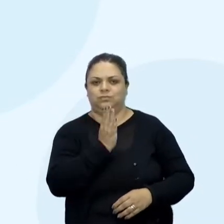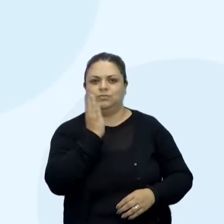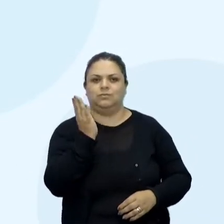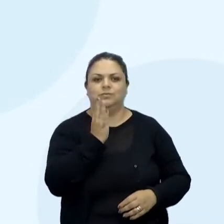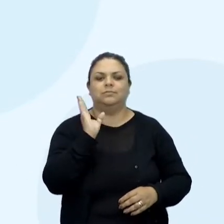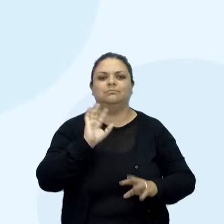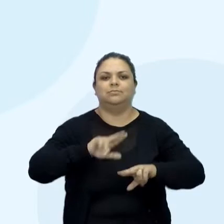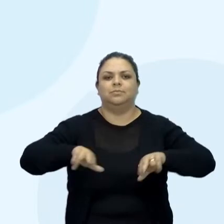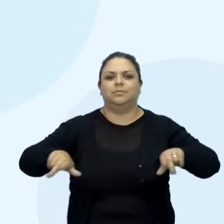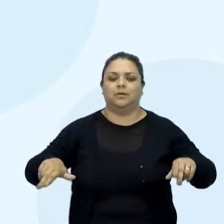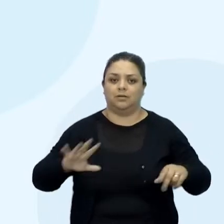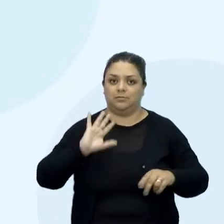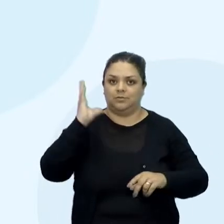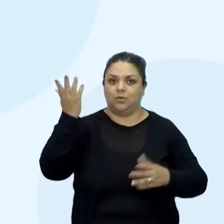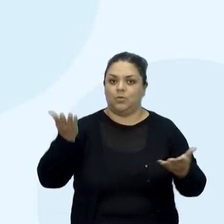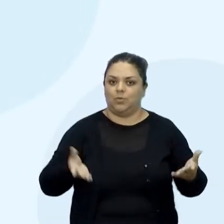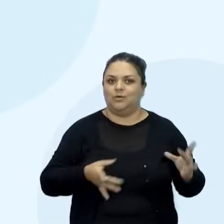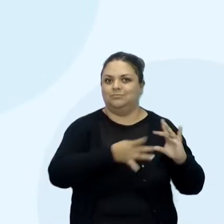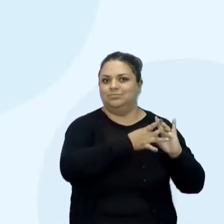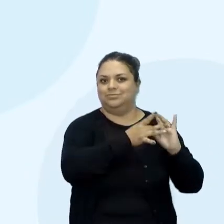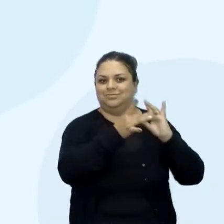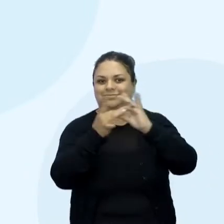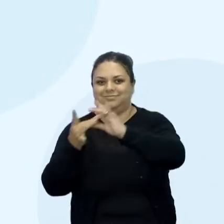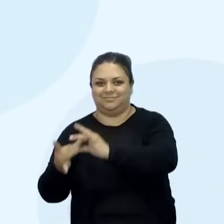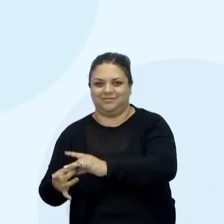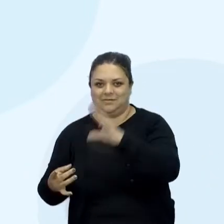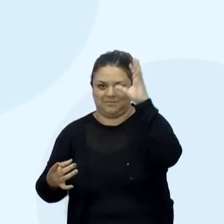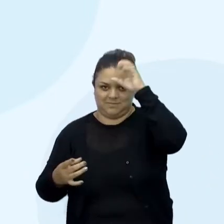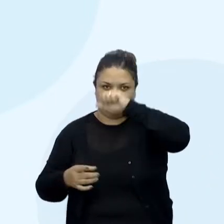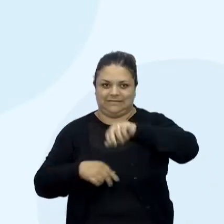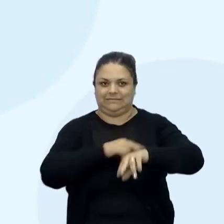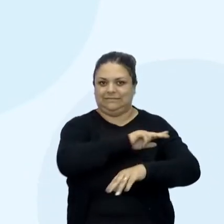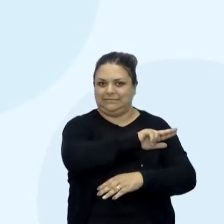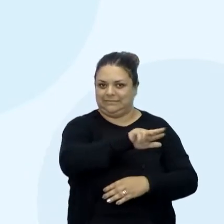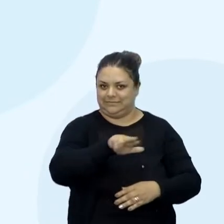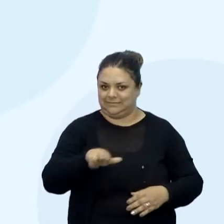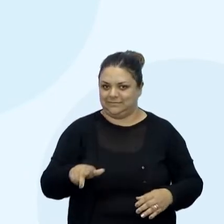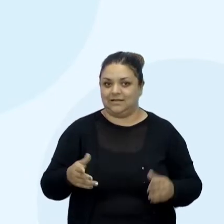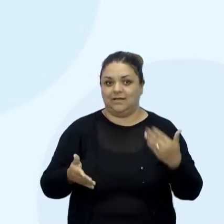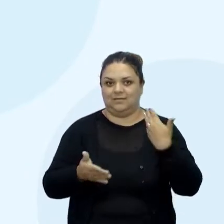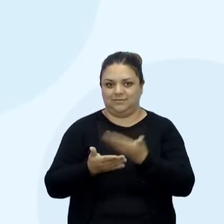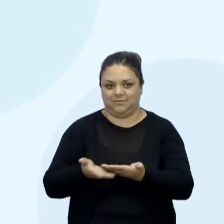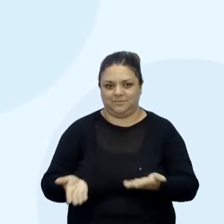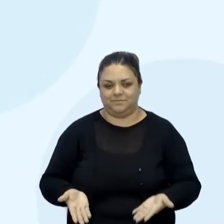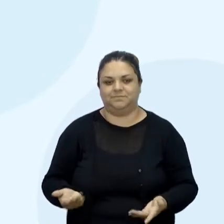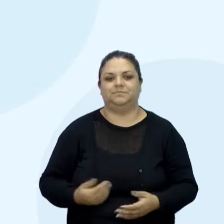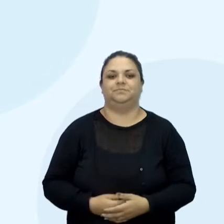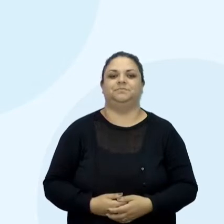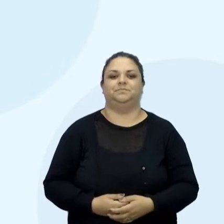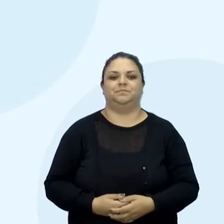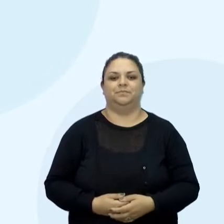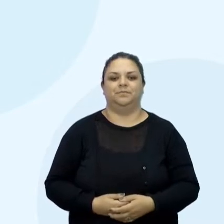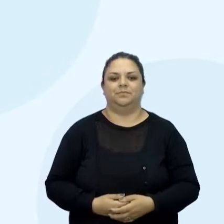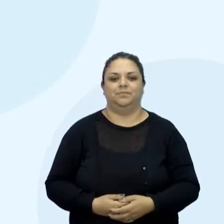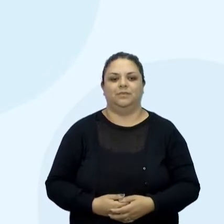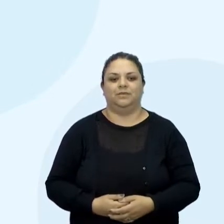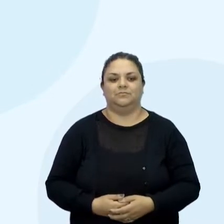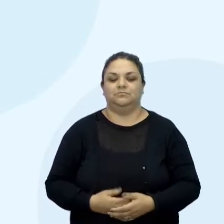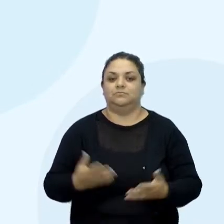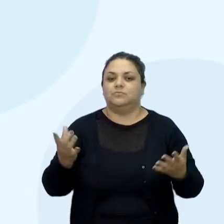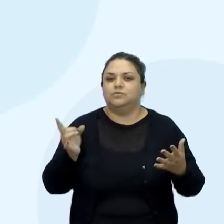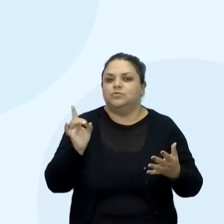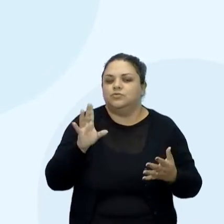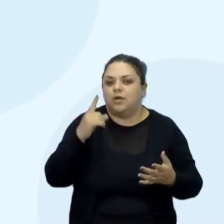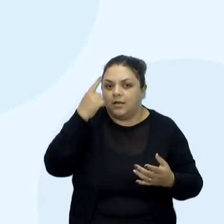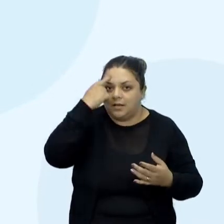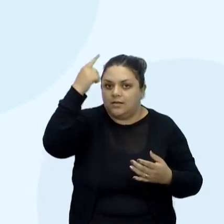esse conhecimento que nós vimos aí de química durante essas aulas, tá certo? A aplicação. Bom, então, retomando rapidamente, a